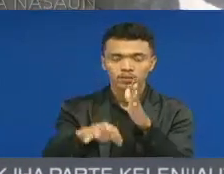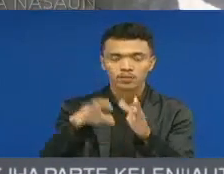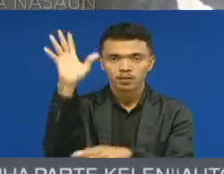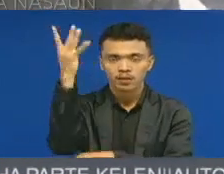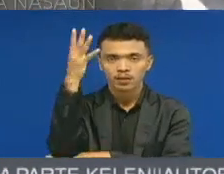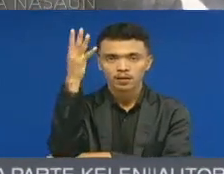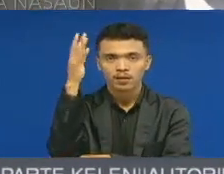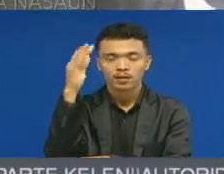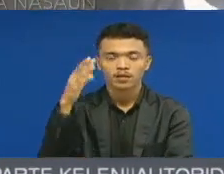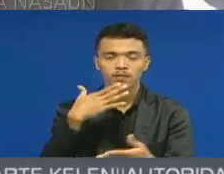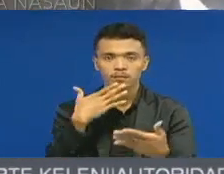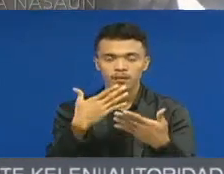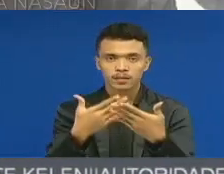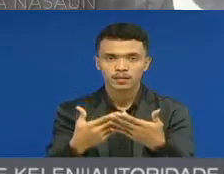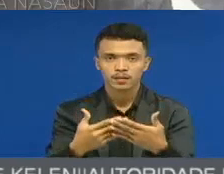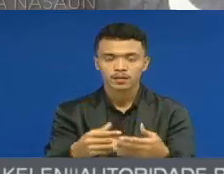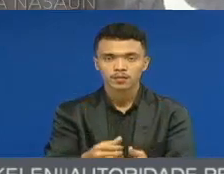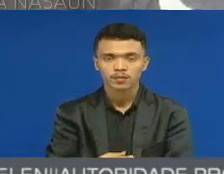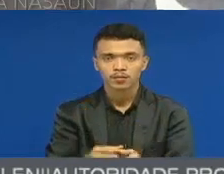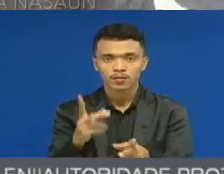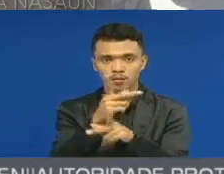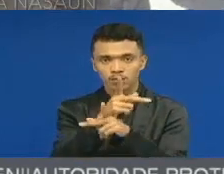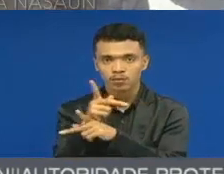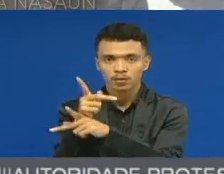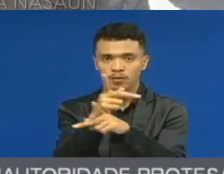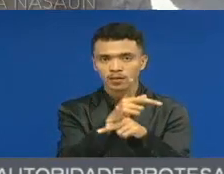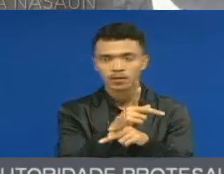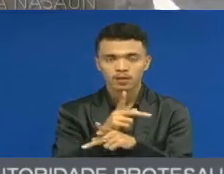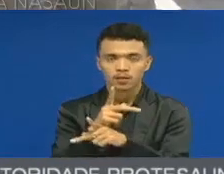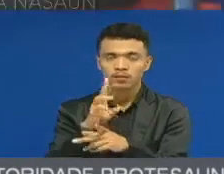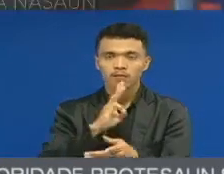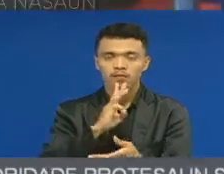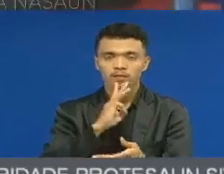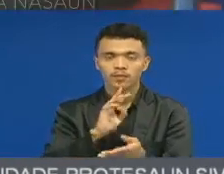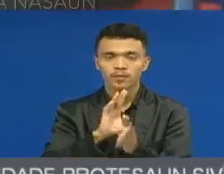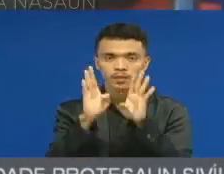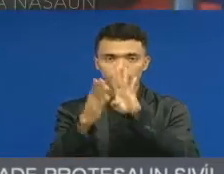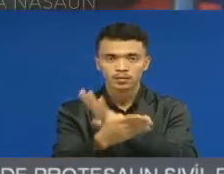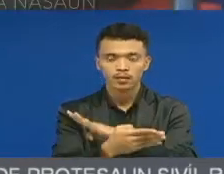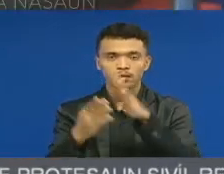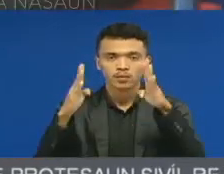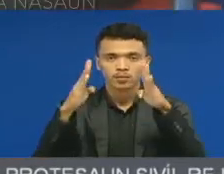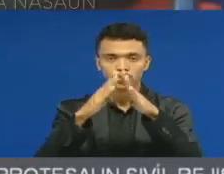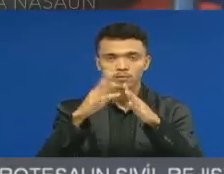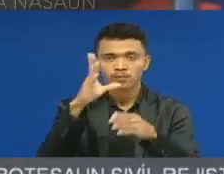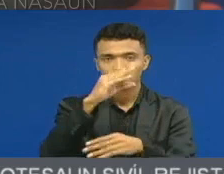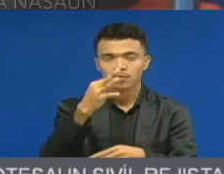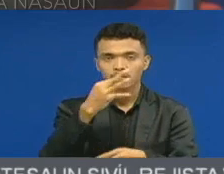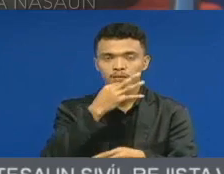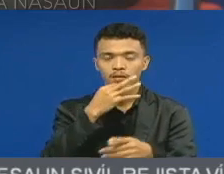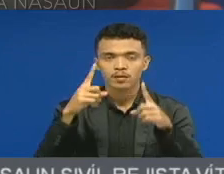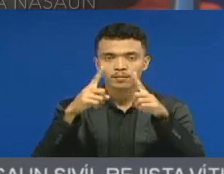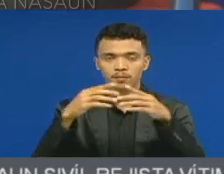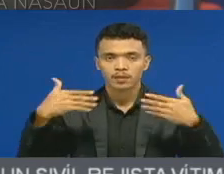mak favorece hori hamoris be. Hodi sai uma mahong ka fornesa i hambete balada